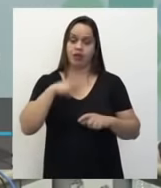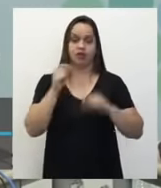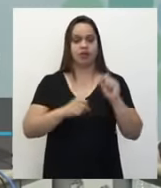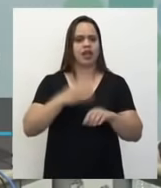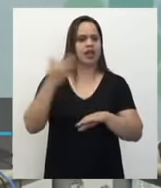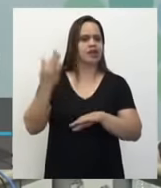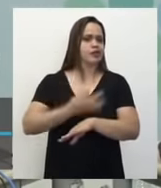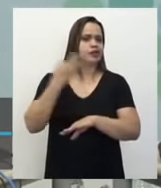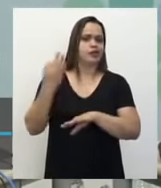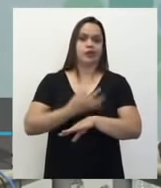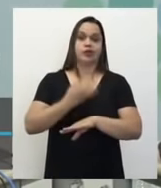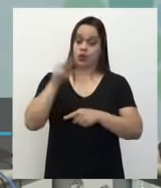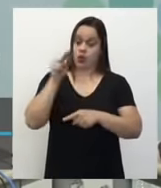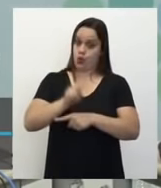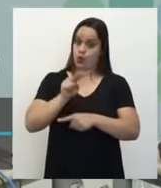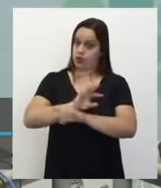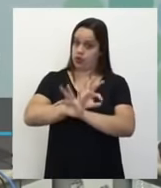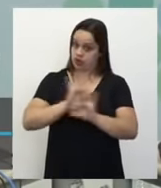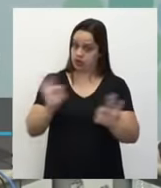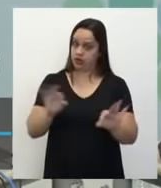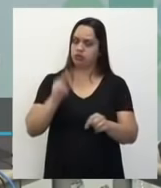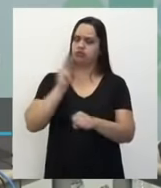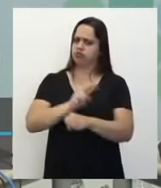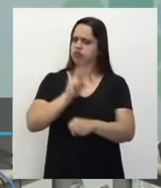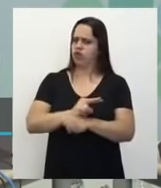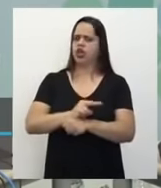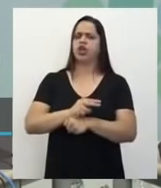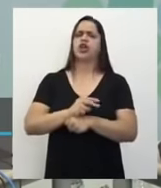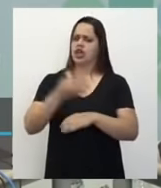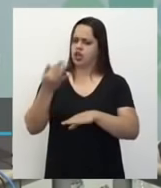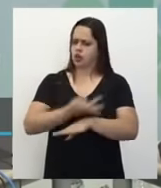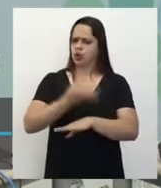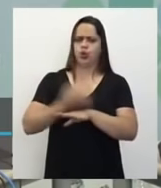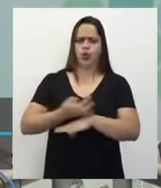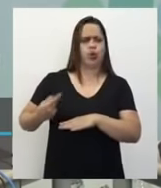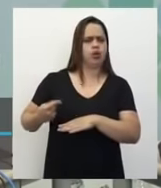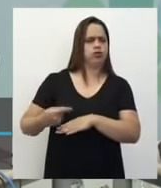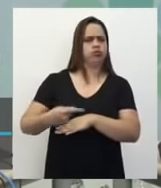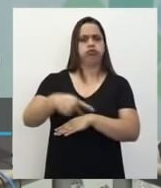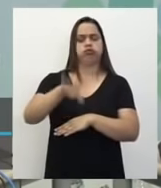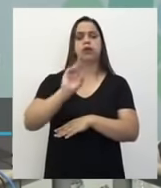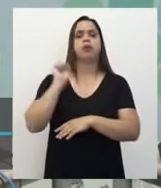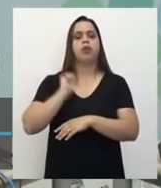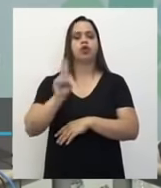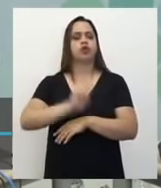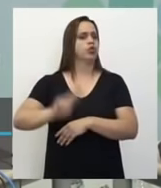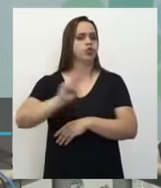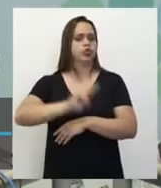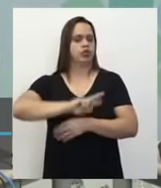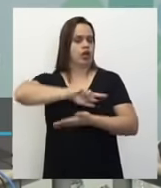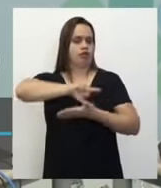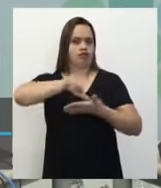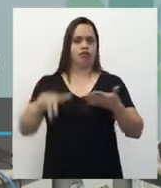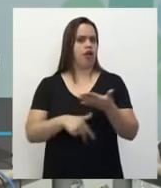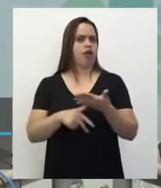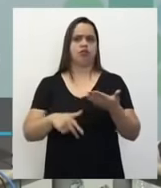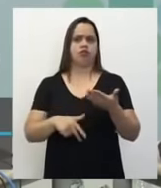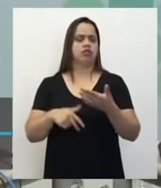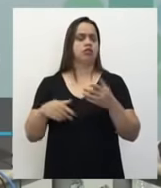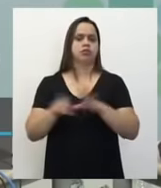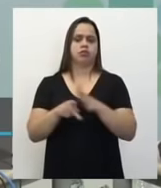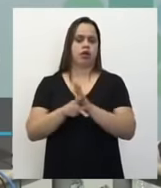durar, né, você cuidando bem, ele pode durar décadas, né? Você pode utilizar várias e várias vezes em várias montagens dessa peça em outros